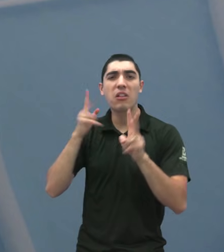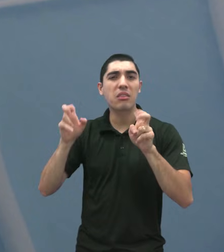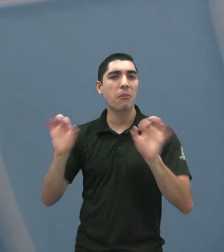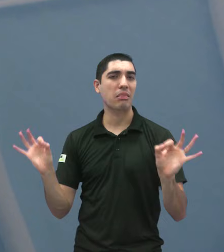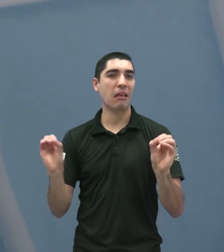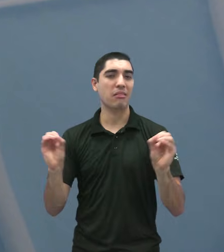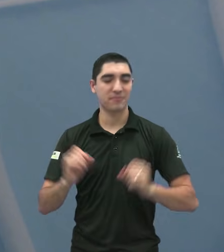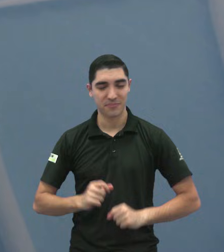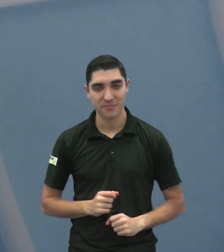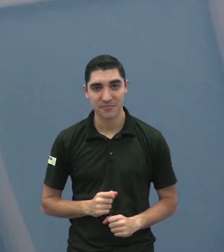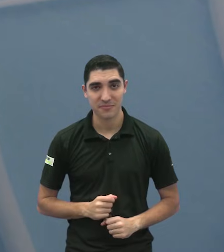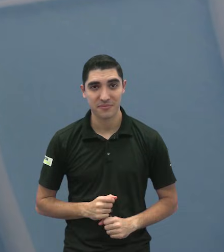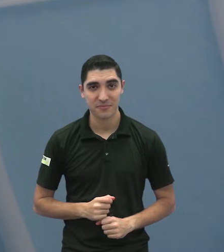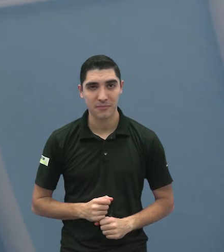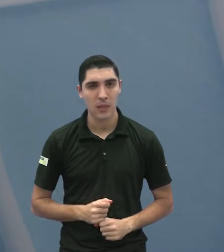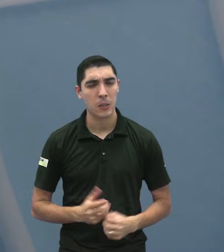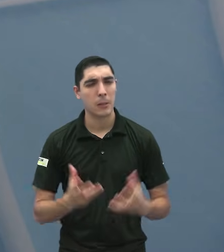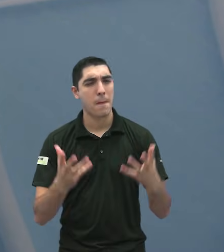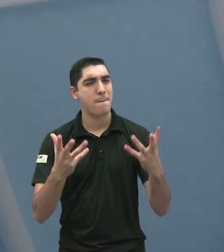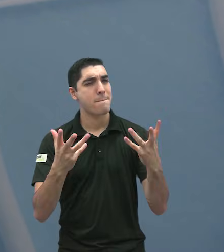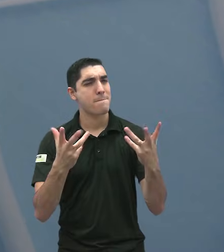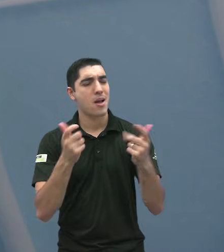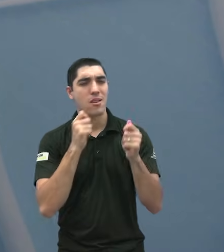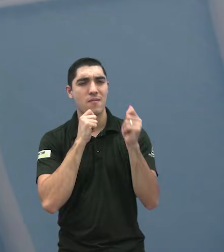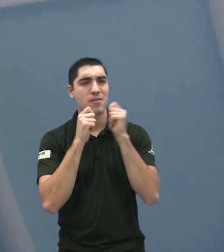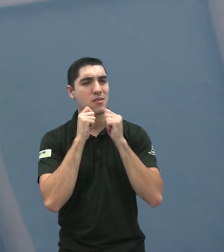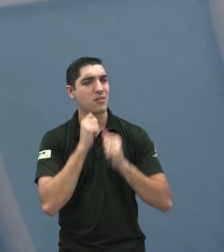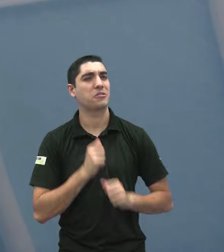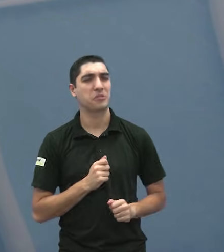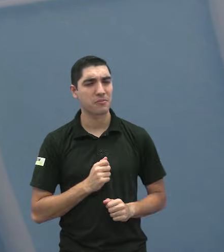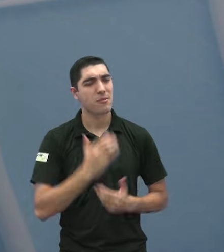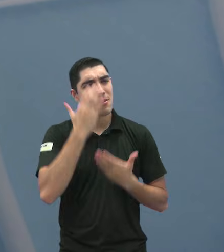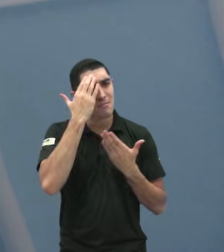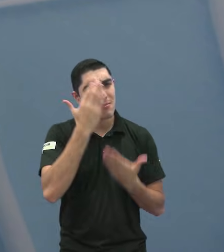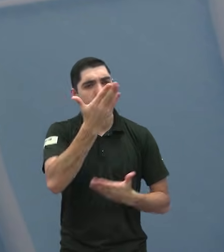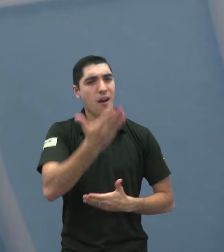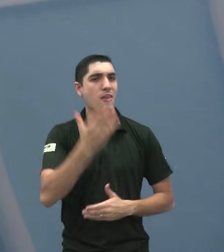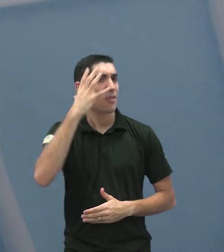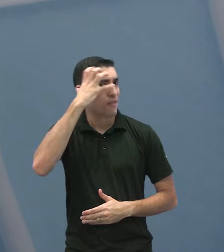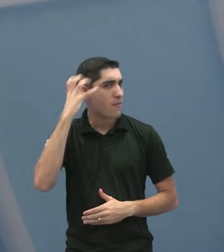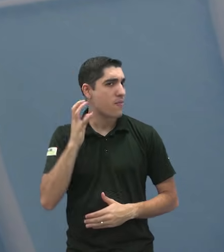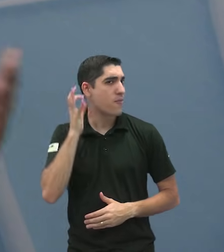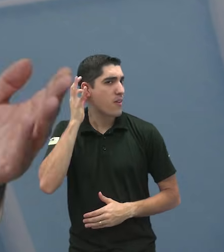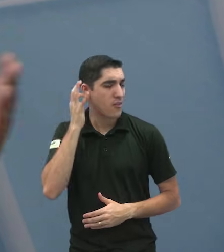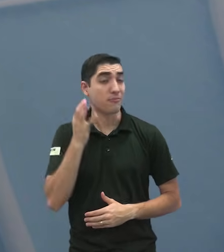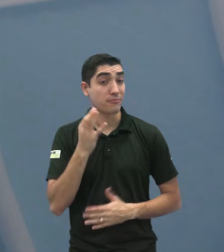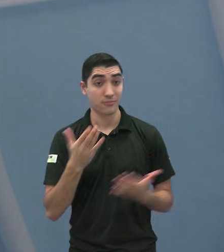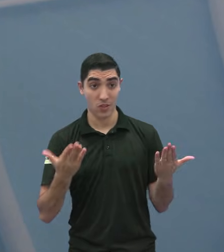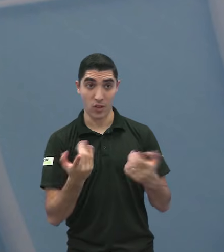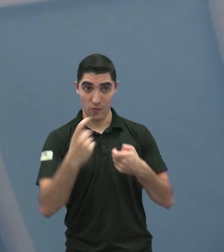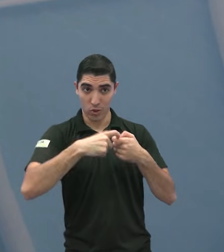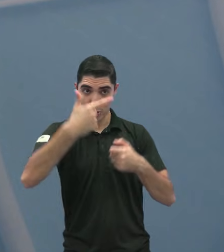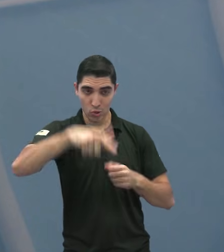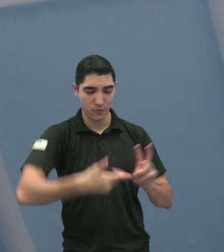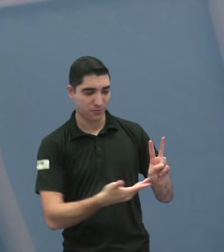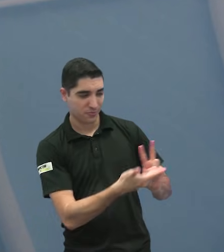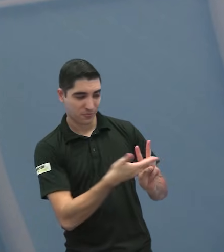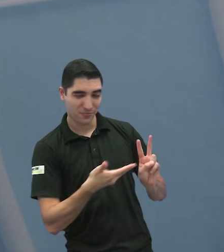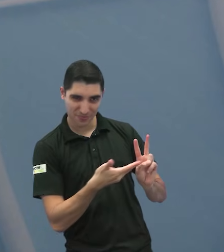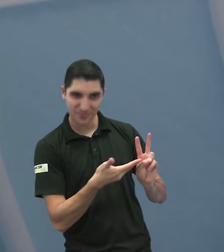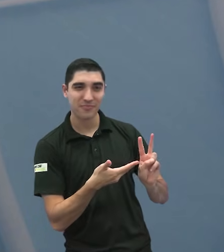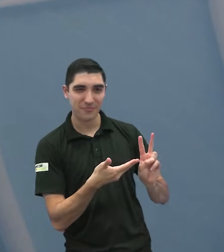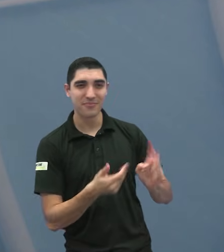região. Que matéria incrível, Fernanda. Muito obrigado pela reportagem. A gente volta aqui com as nossas entrevistadas